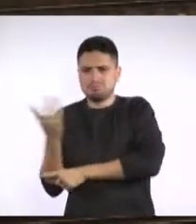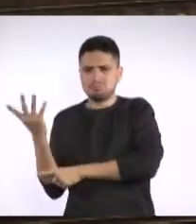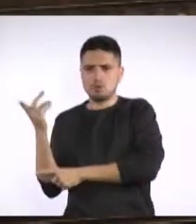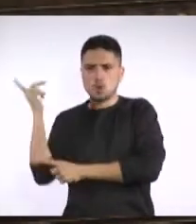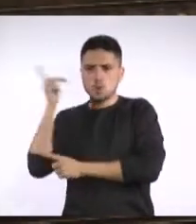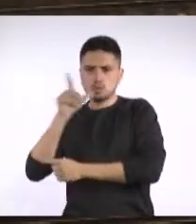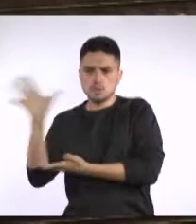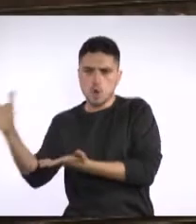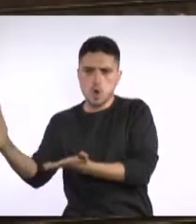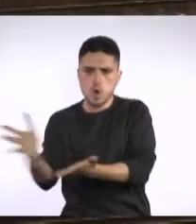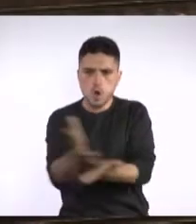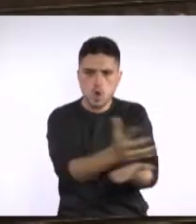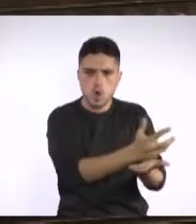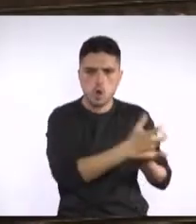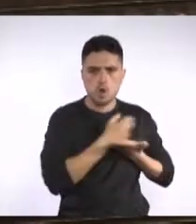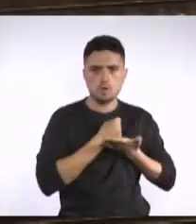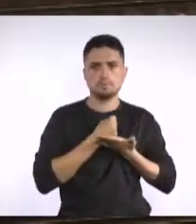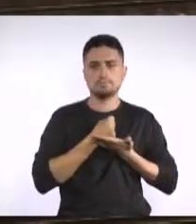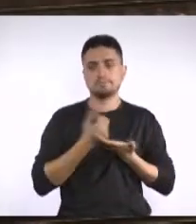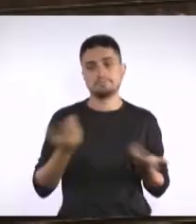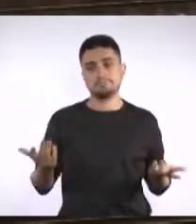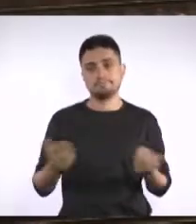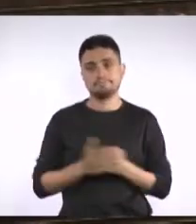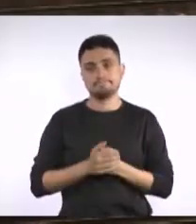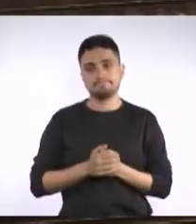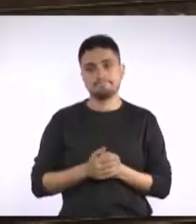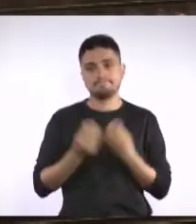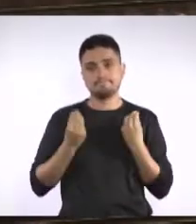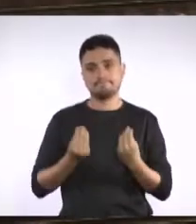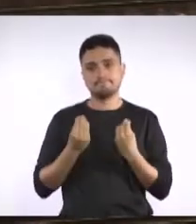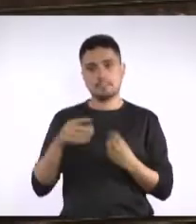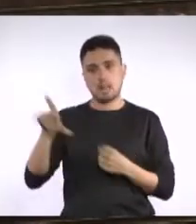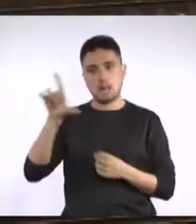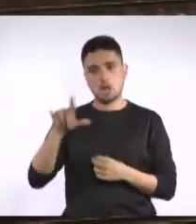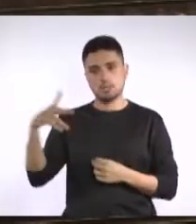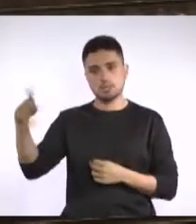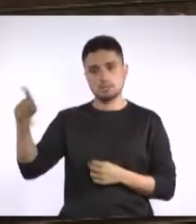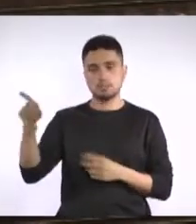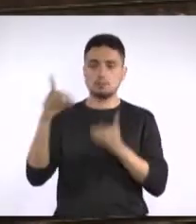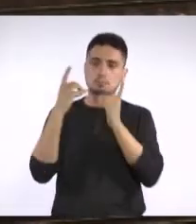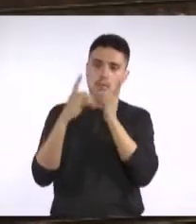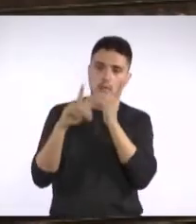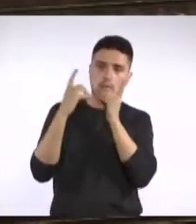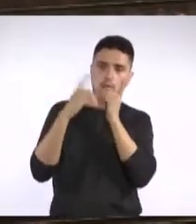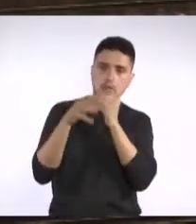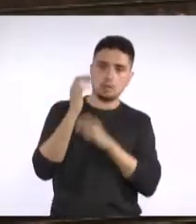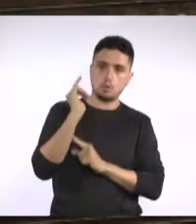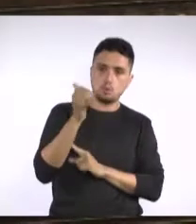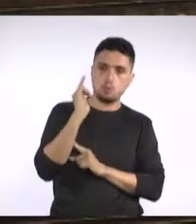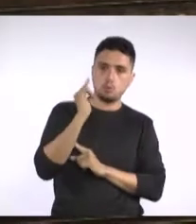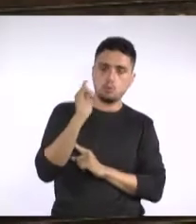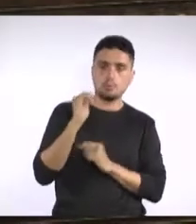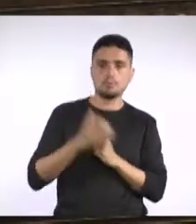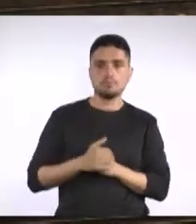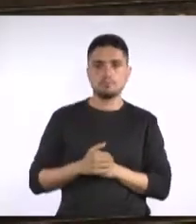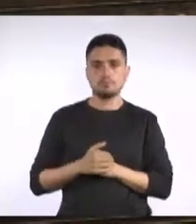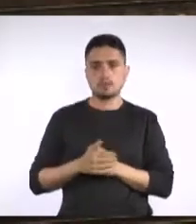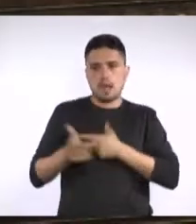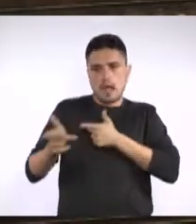E, por incrível que pareça, na sua lógica discursiva e narrativa, o